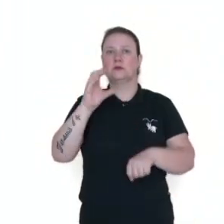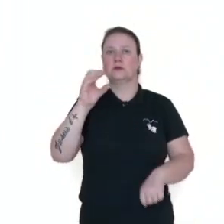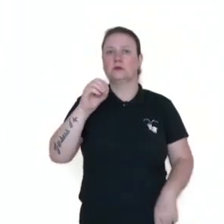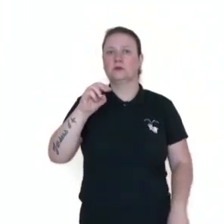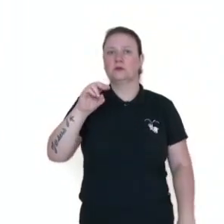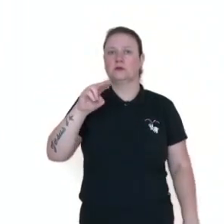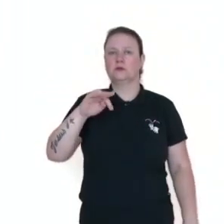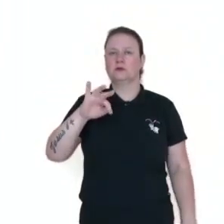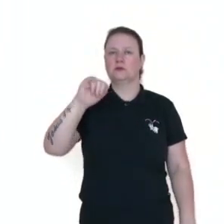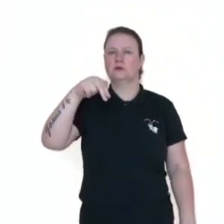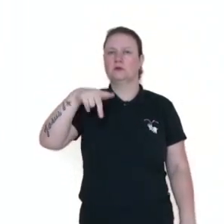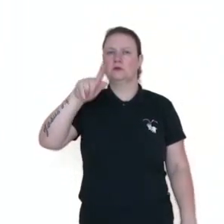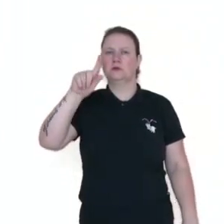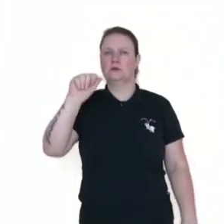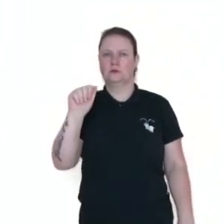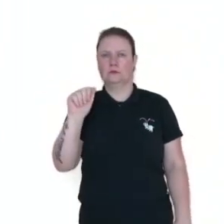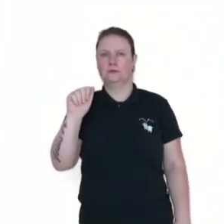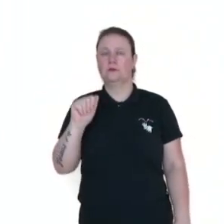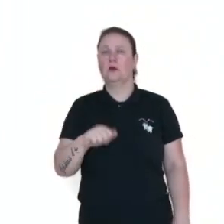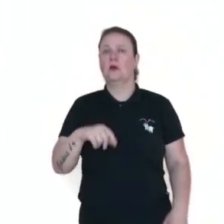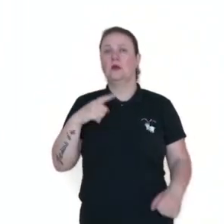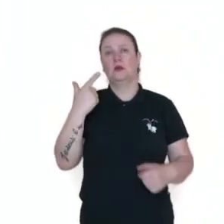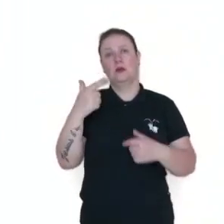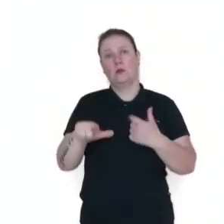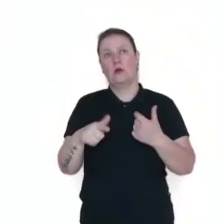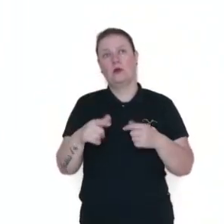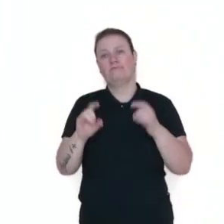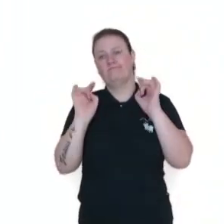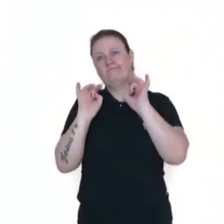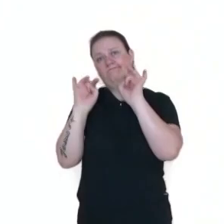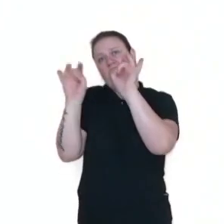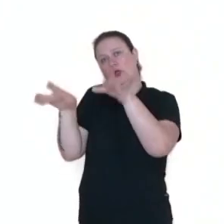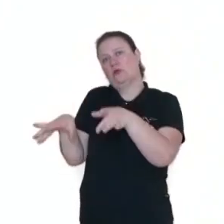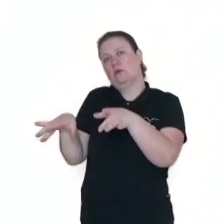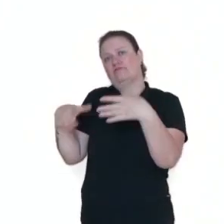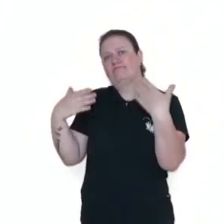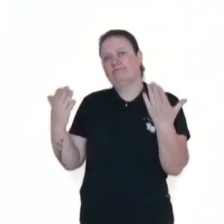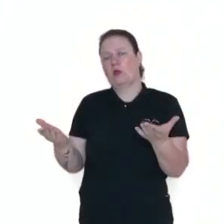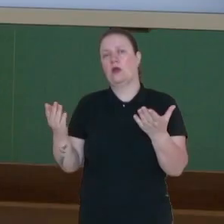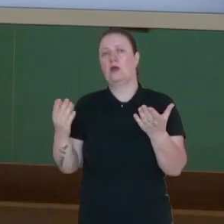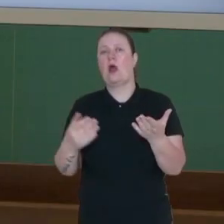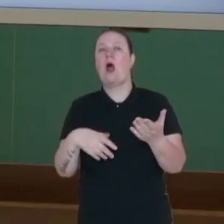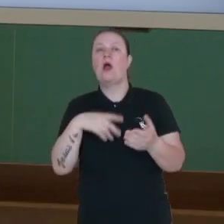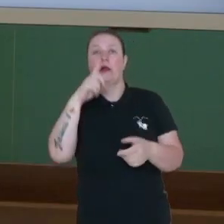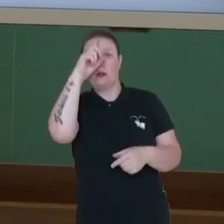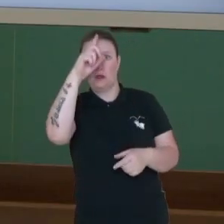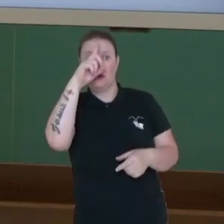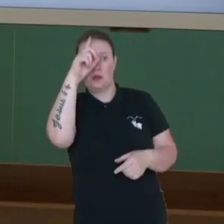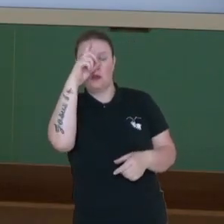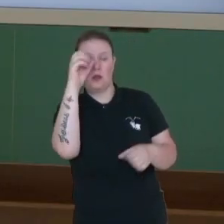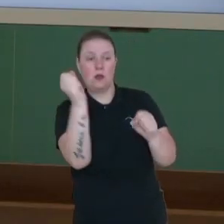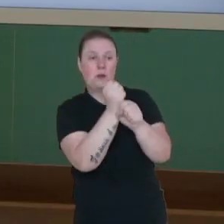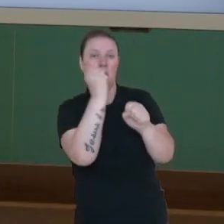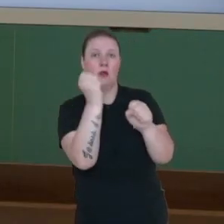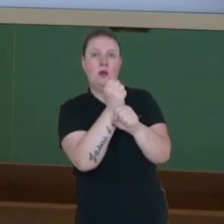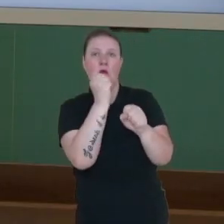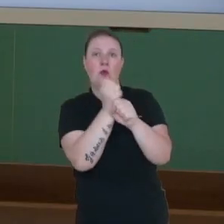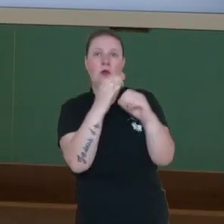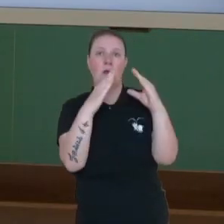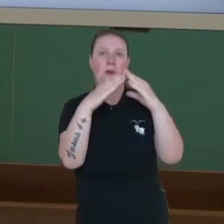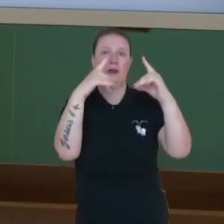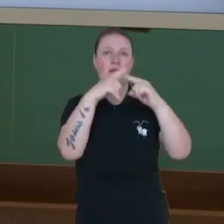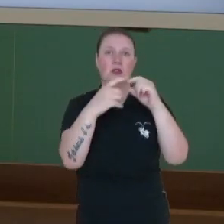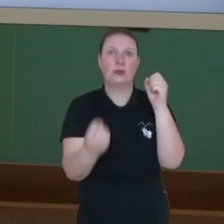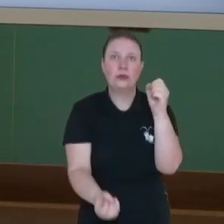construída em 1677, posteriormente foi abandonada para a construção de uma nova igreja no continente, ali